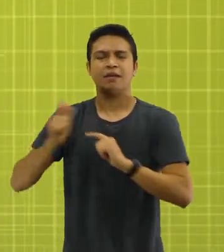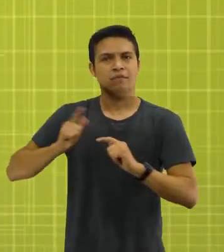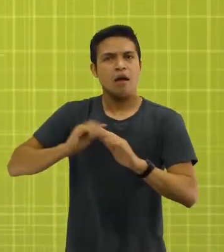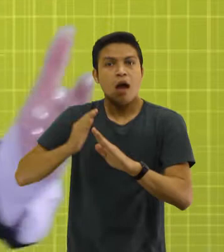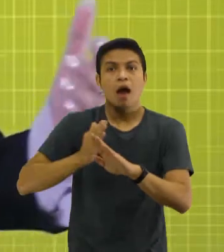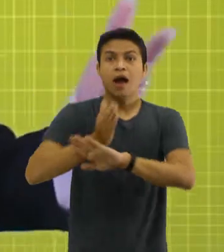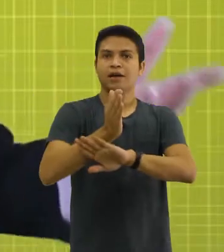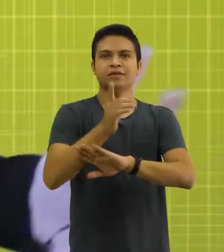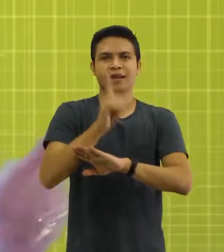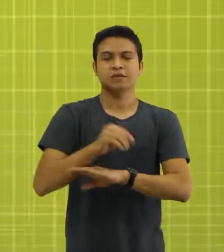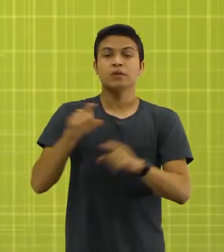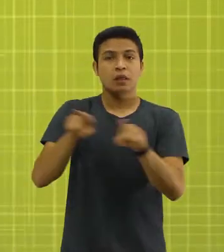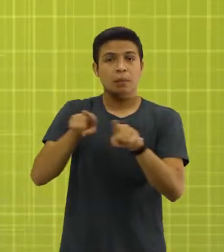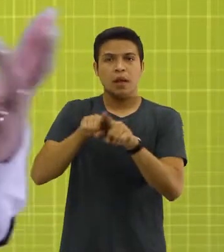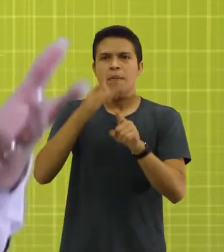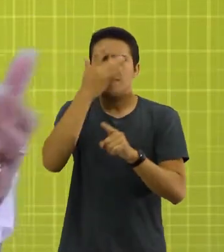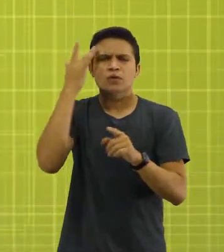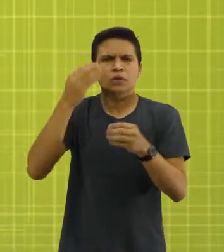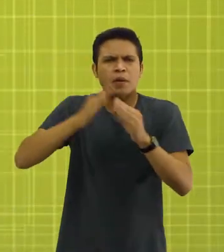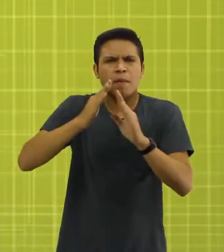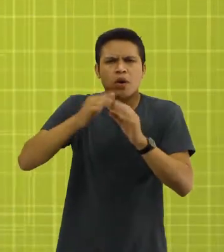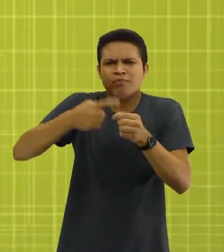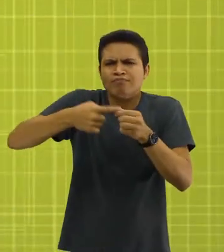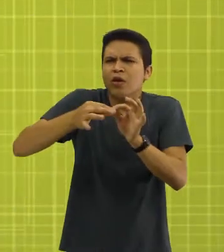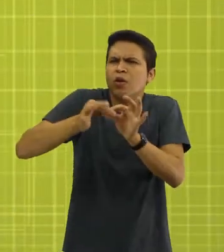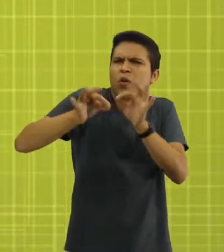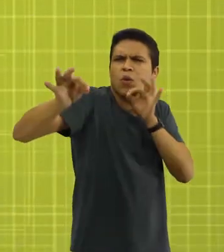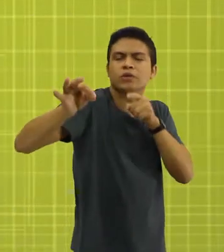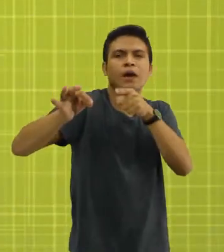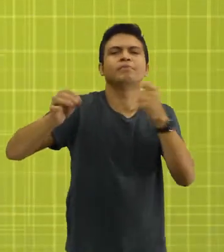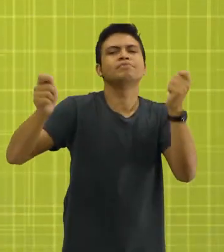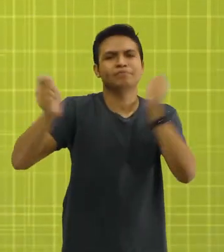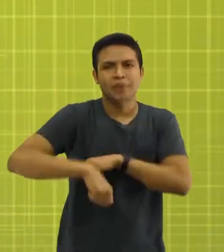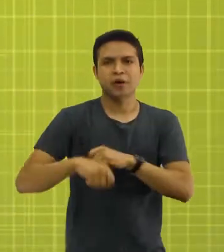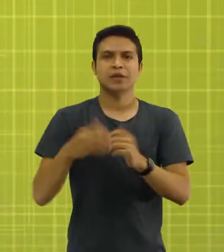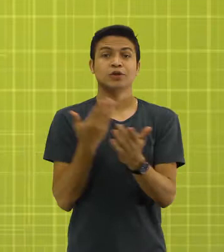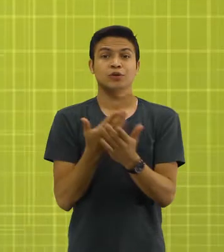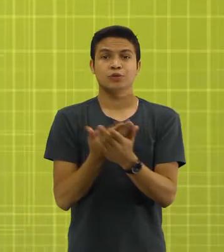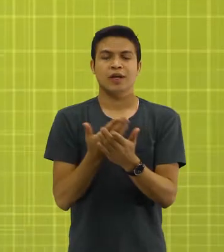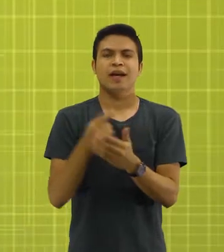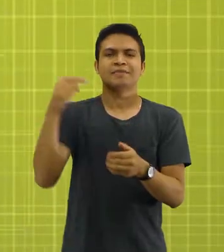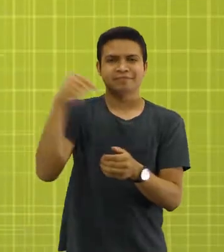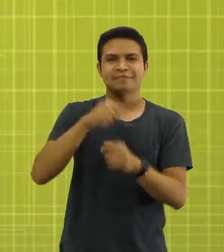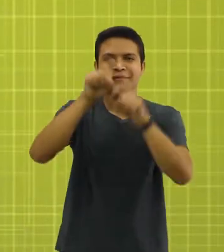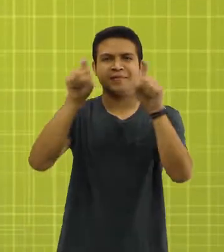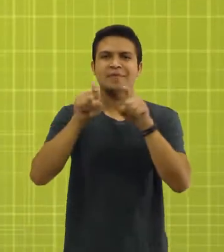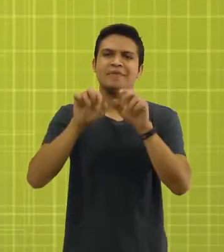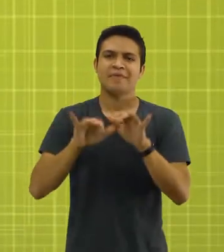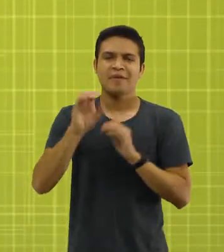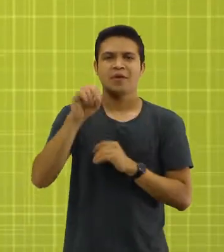simultaneamente, chegar a indivíduos que estão distantes dos locais onde são ministrados os ensinamentos e não podem estudar em